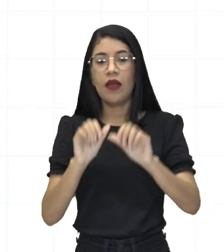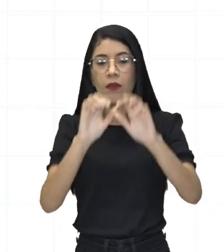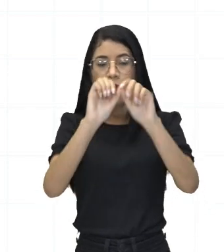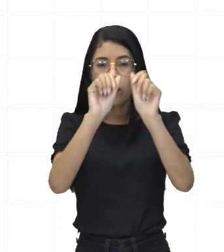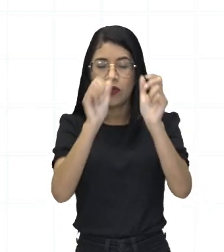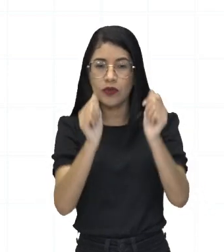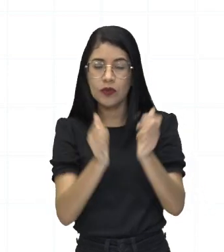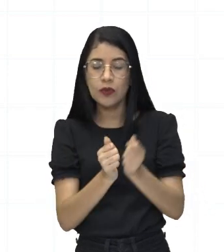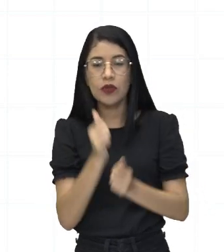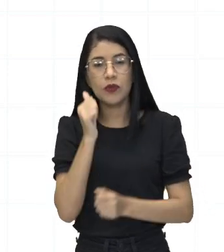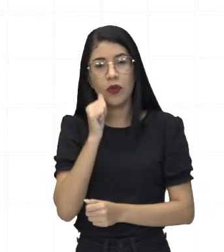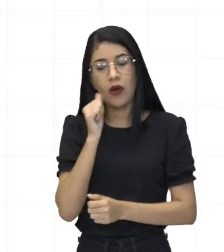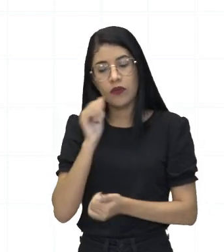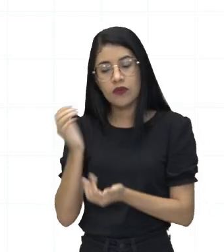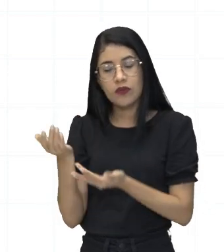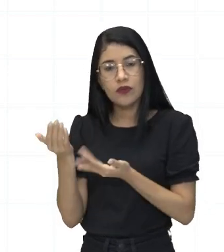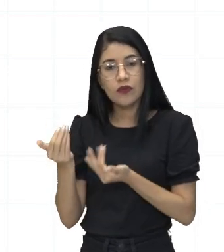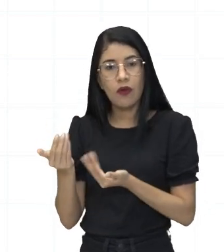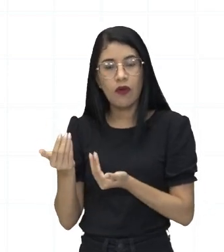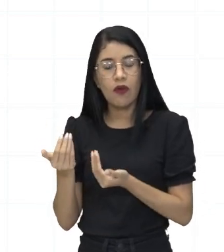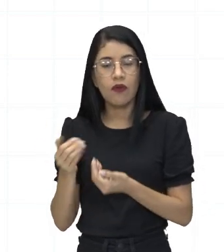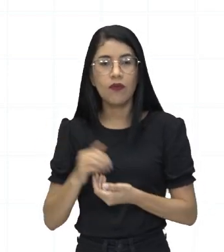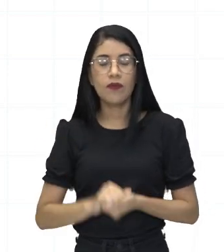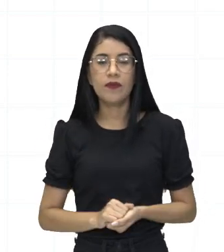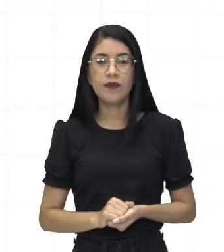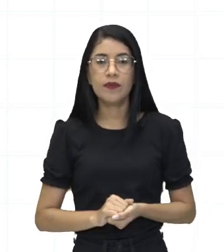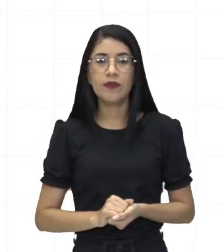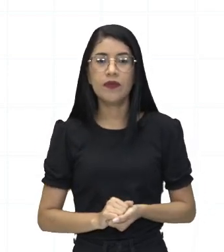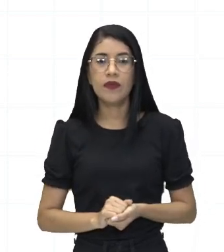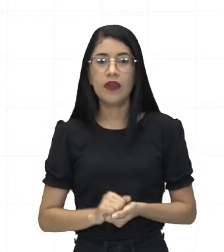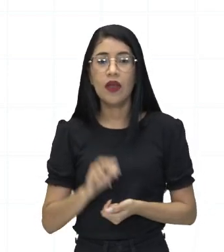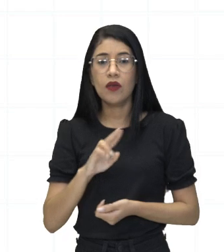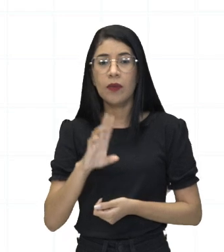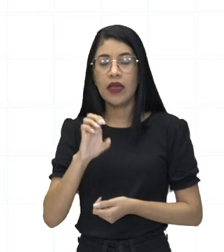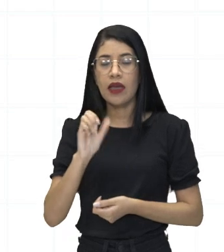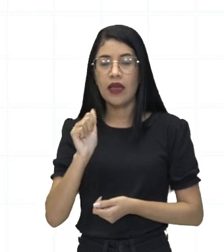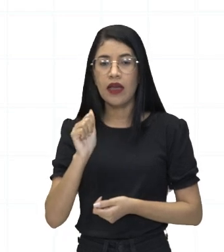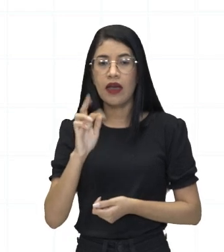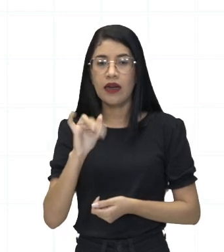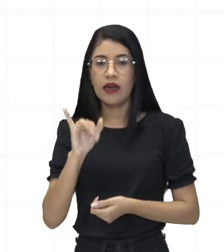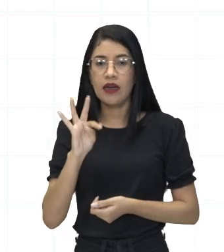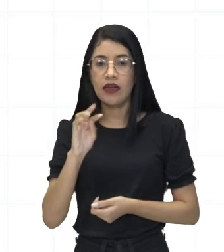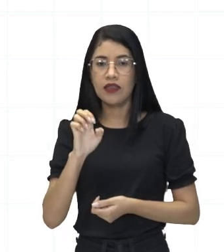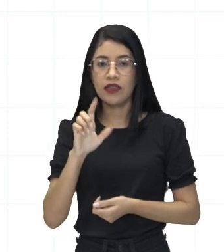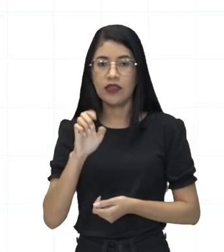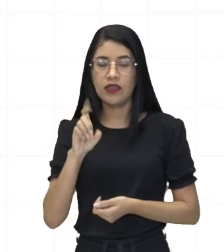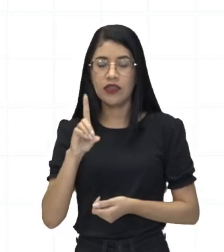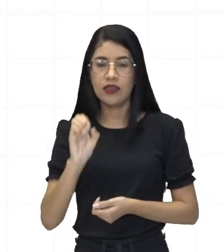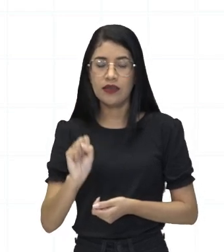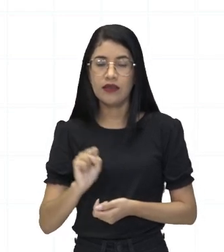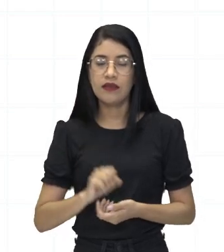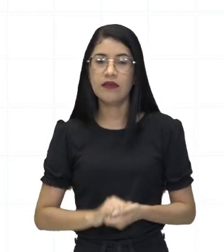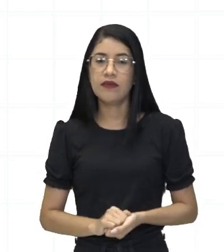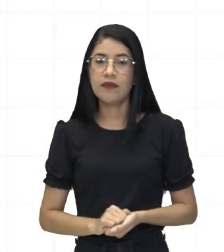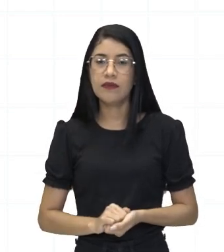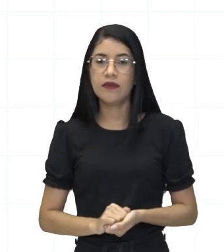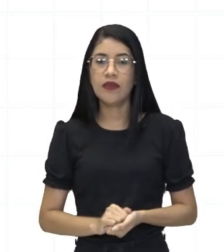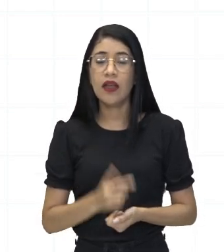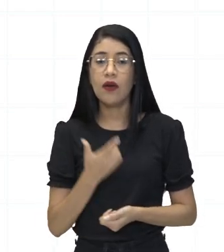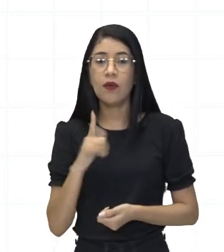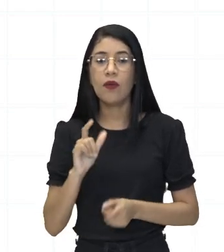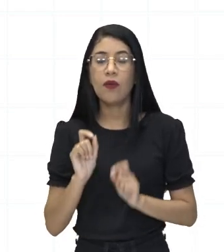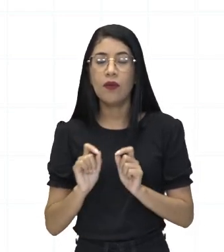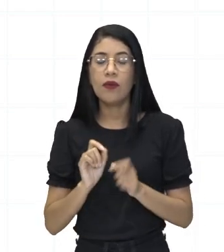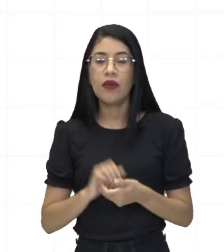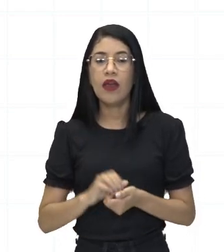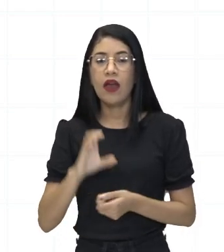uma moça, de uma jovem, certo? Que era chamada de cariátides. Depois dela vem a coluna que a